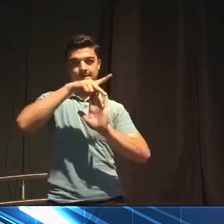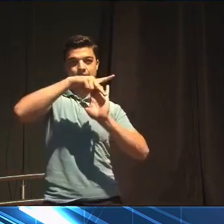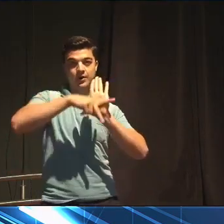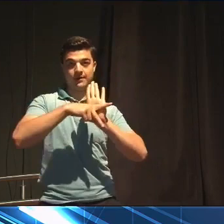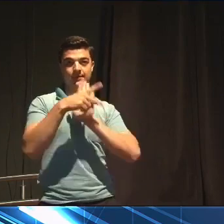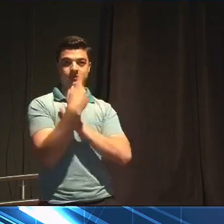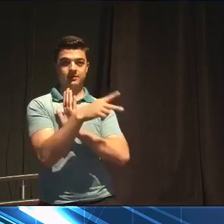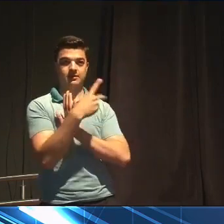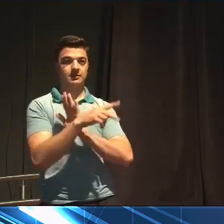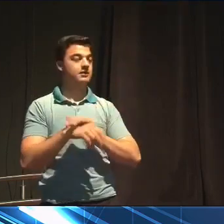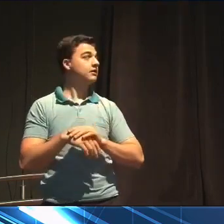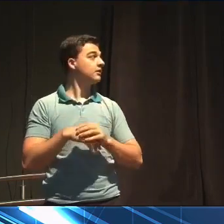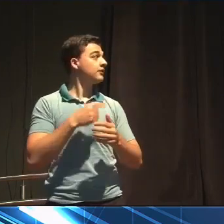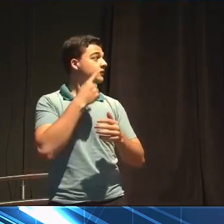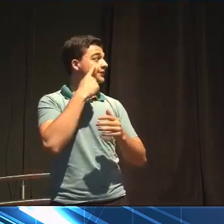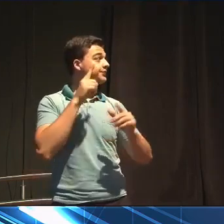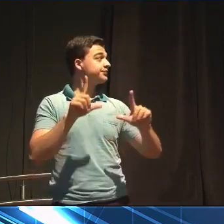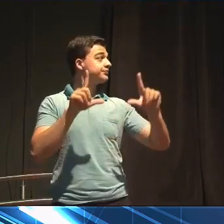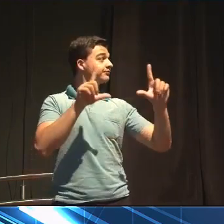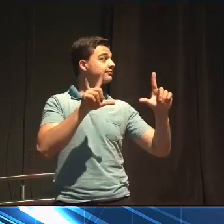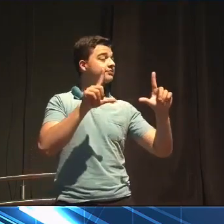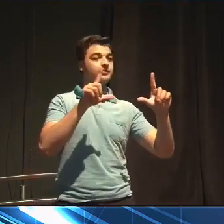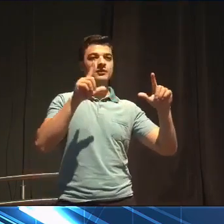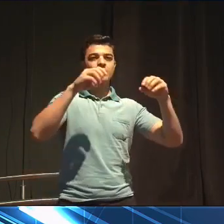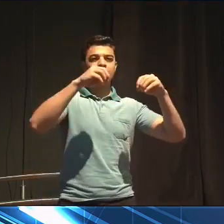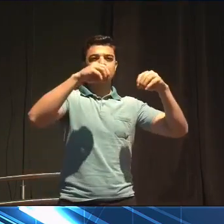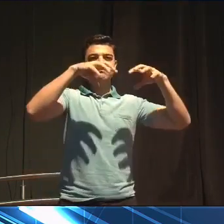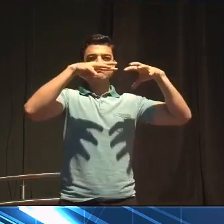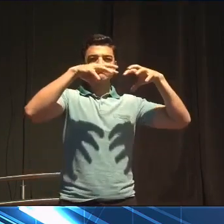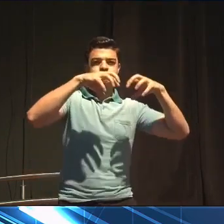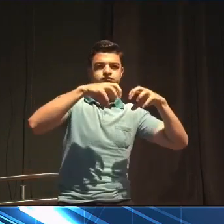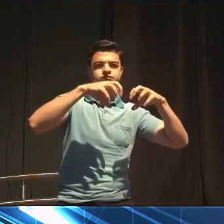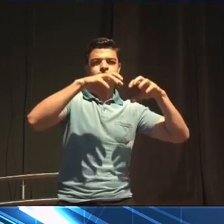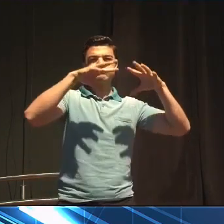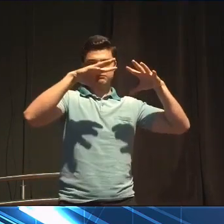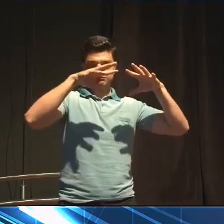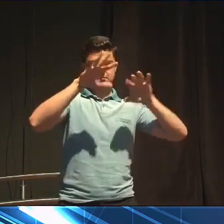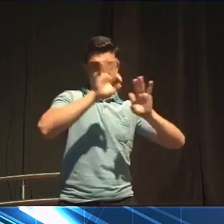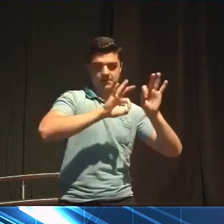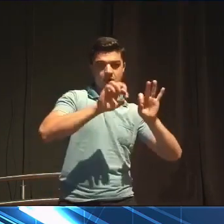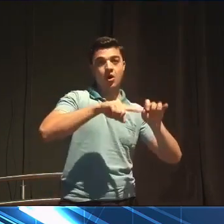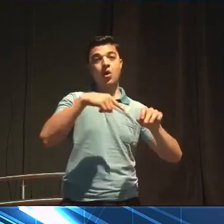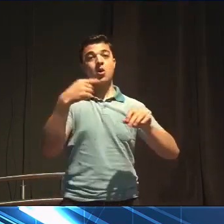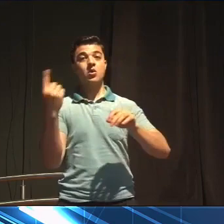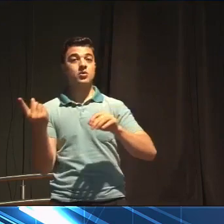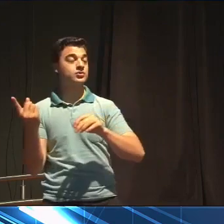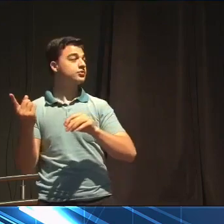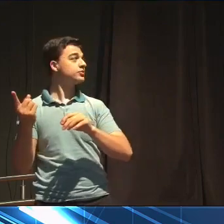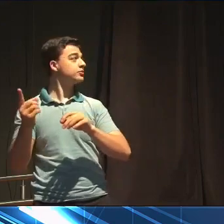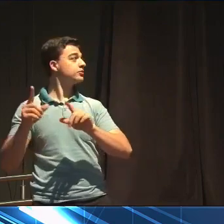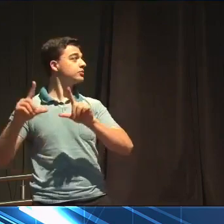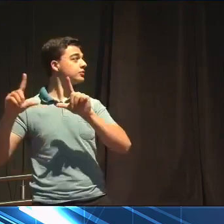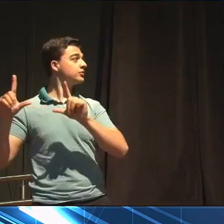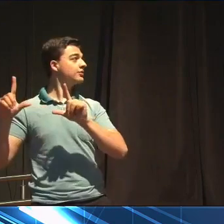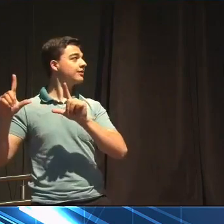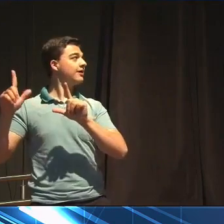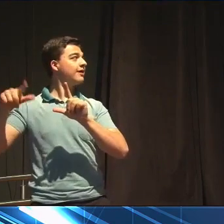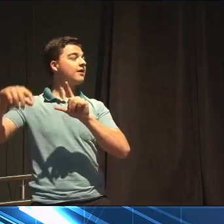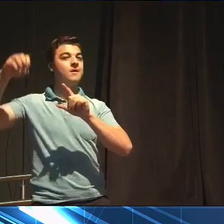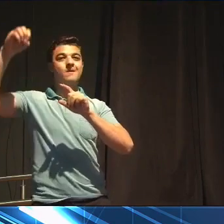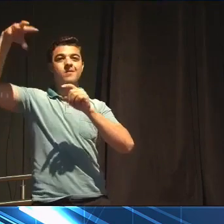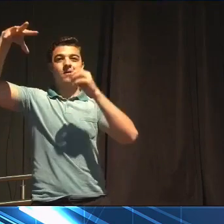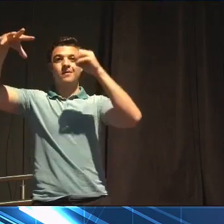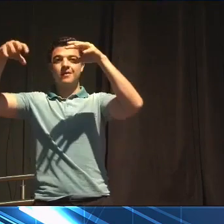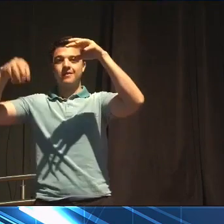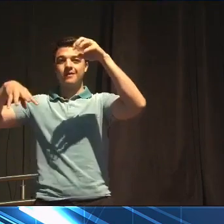cena, um está ajustando a iluminação, enquanto o outro lá em cima vai ajustar a disposição das luzes